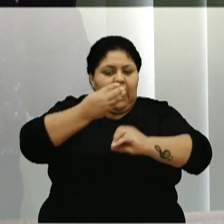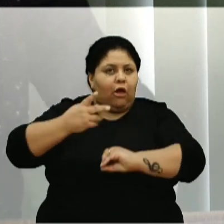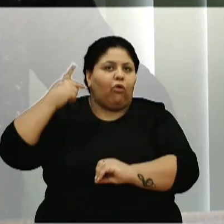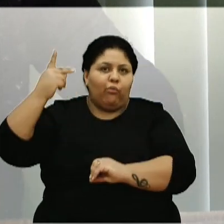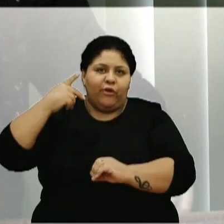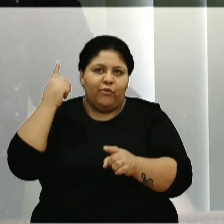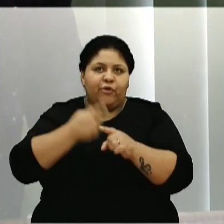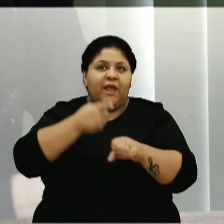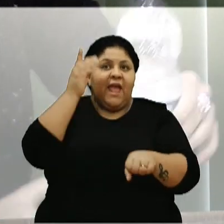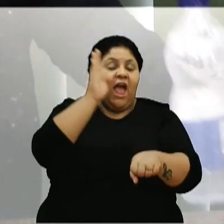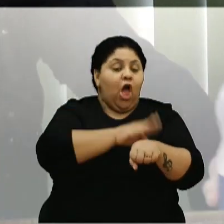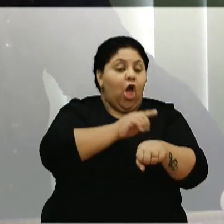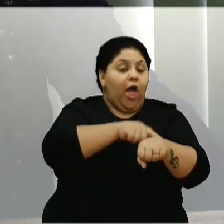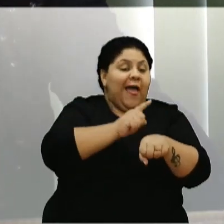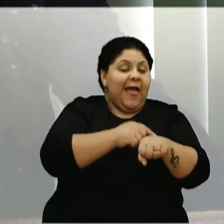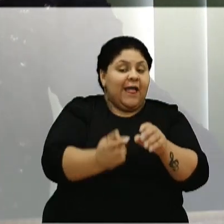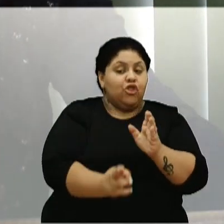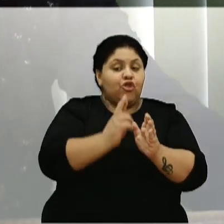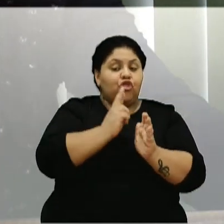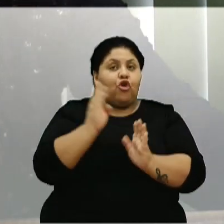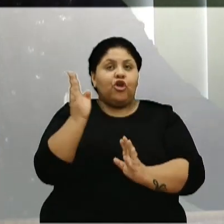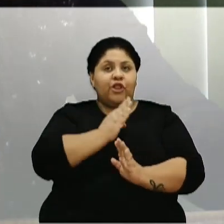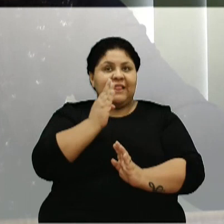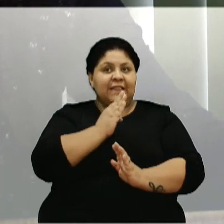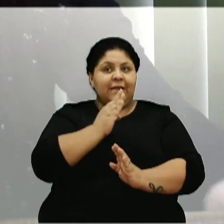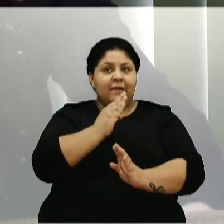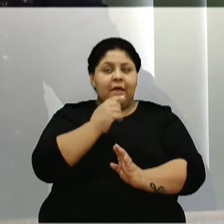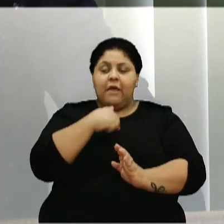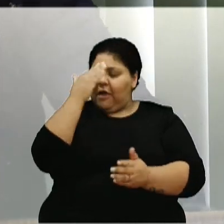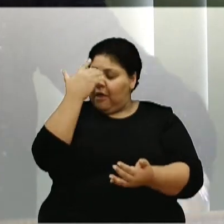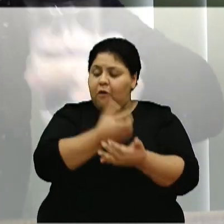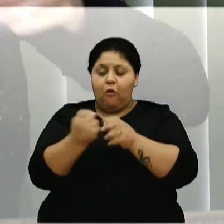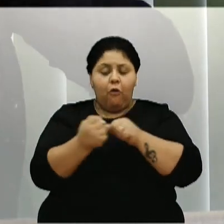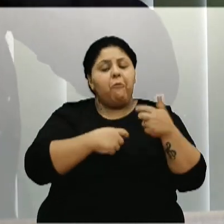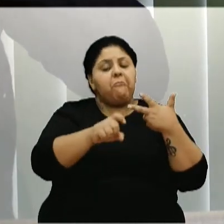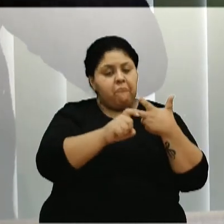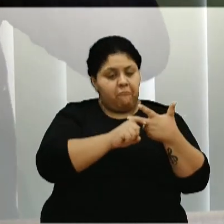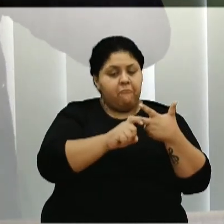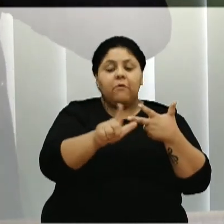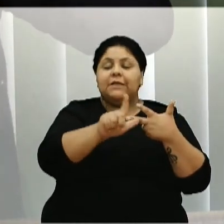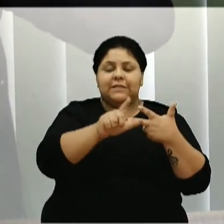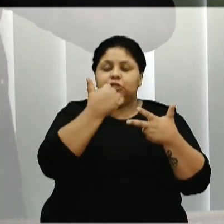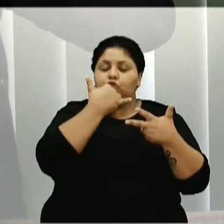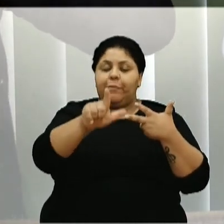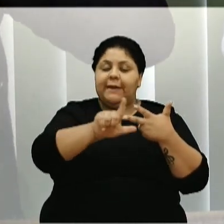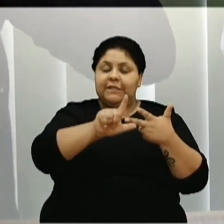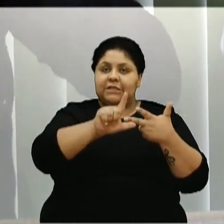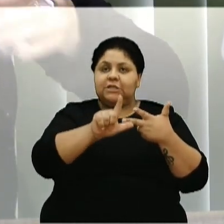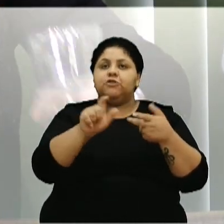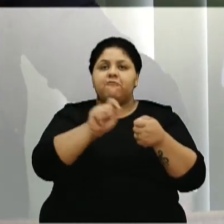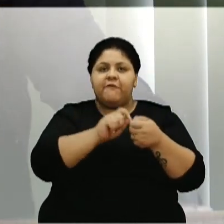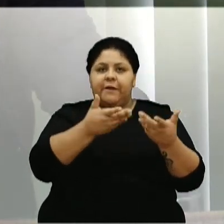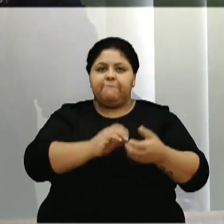da resposta rápida. E eu tenho certeza que o Poder Legislativo fará isso.